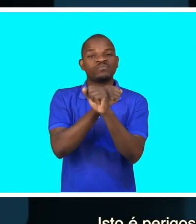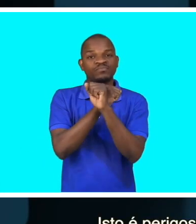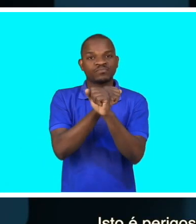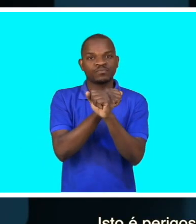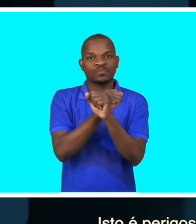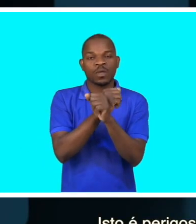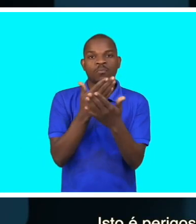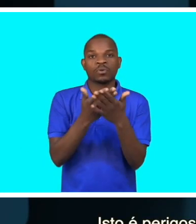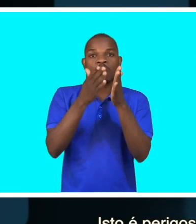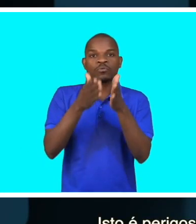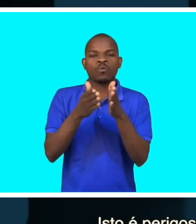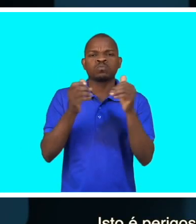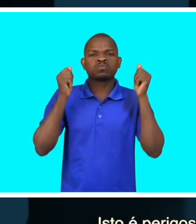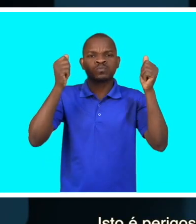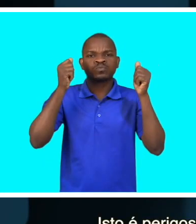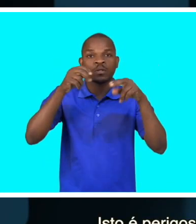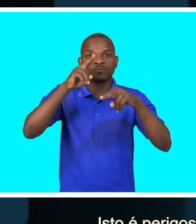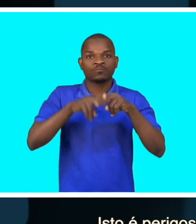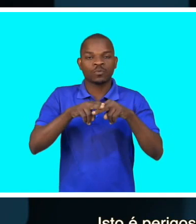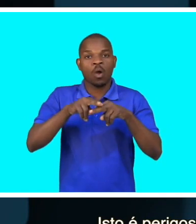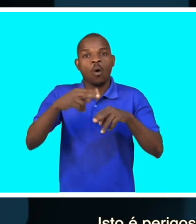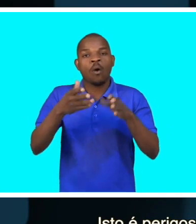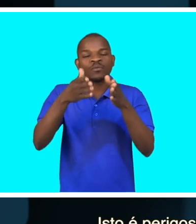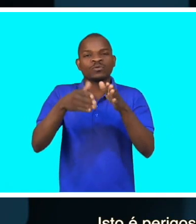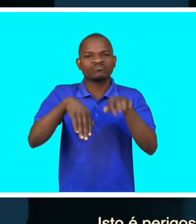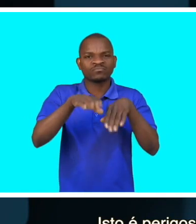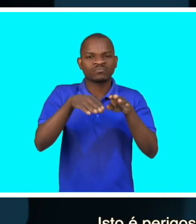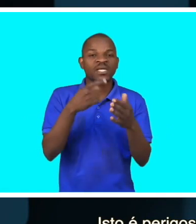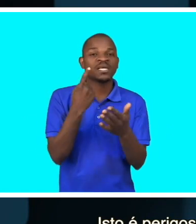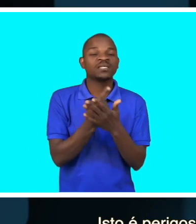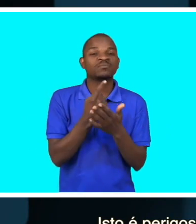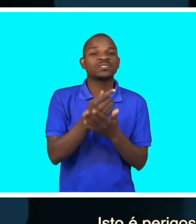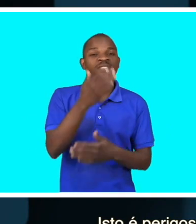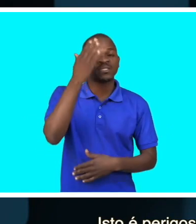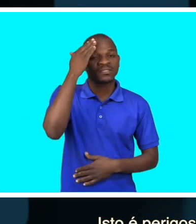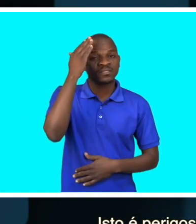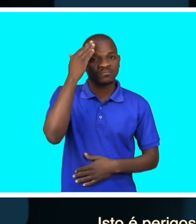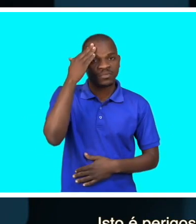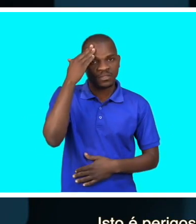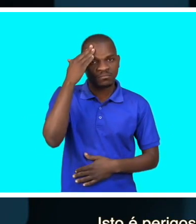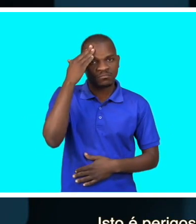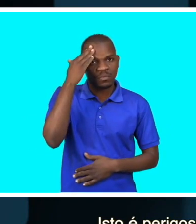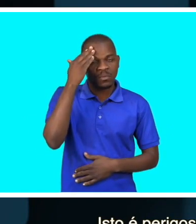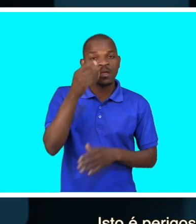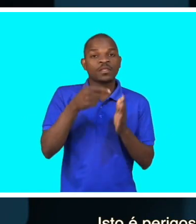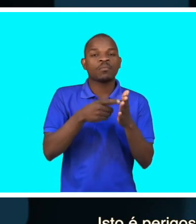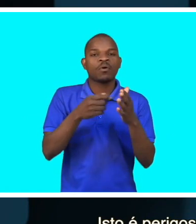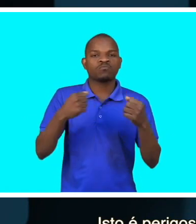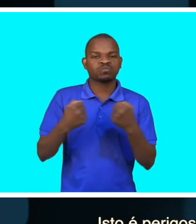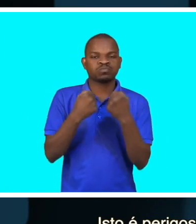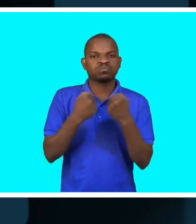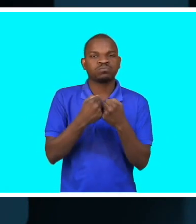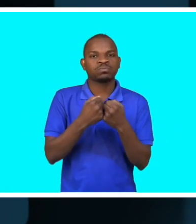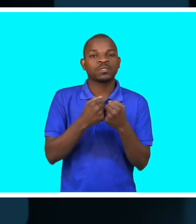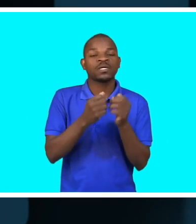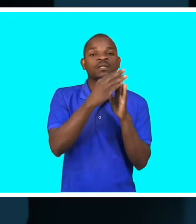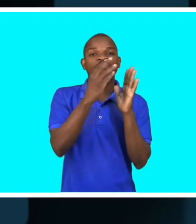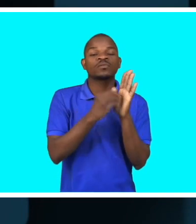perigoso, porque um adepto, ou seja ele jogador, treinador, tem que colocar tudo na consciência. Quem vai na luta